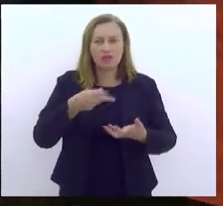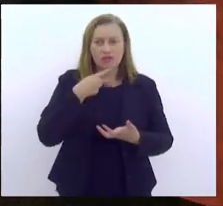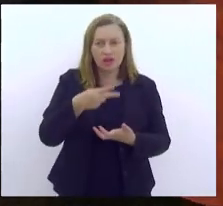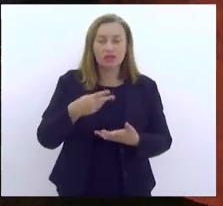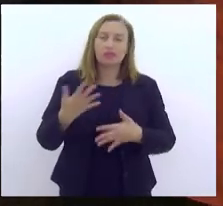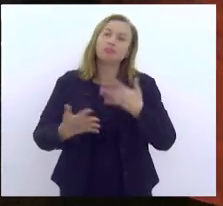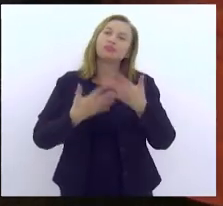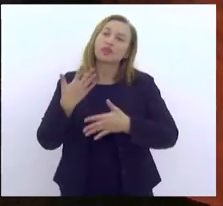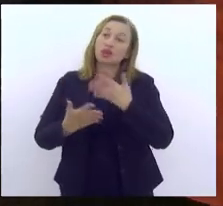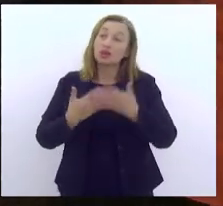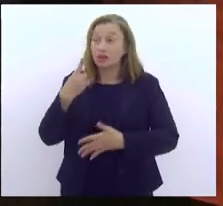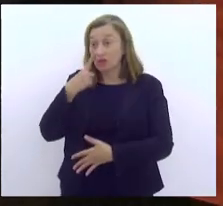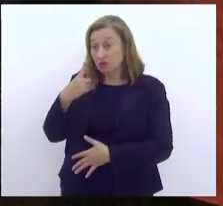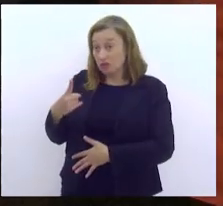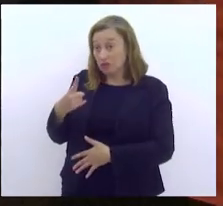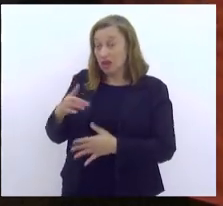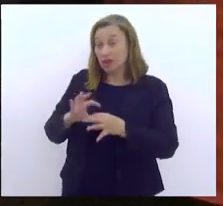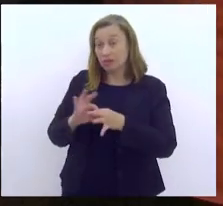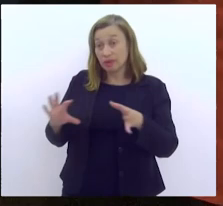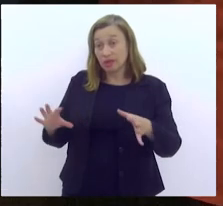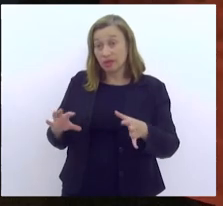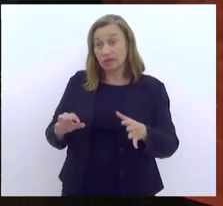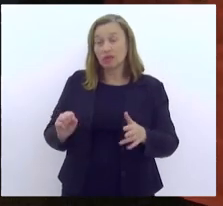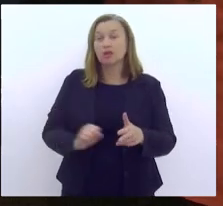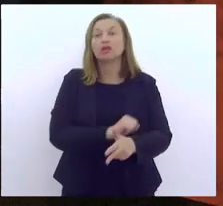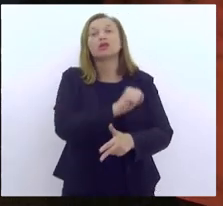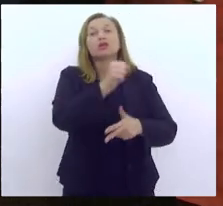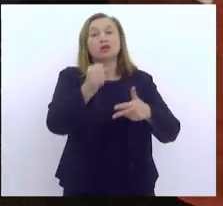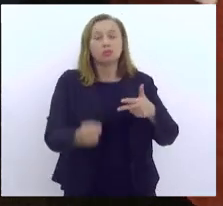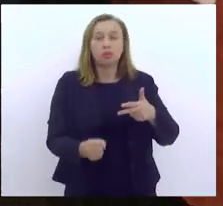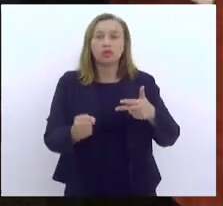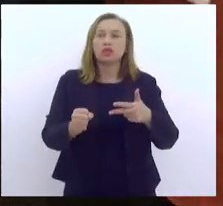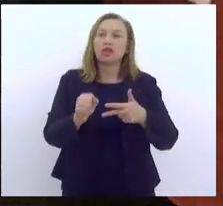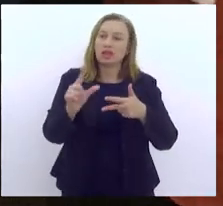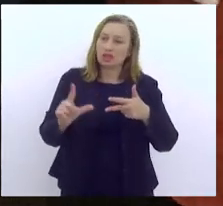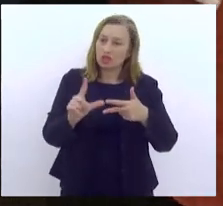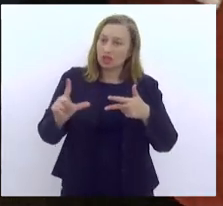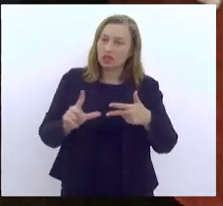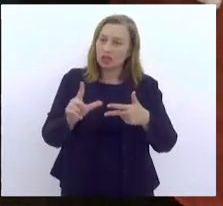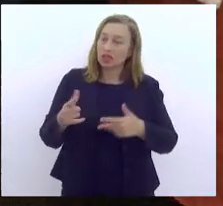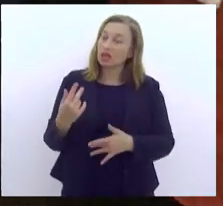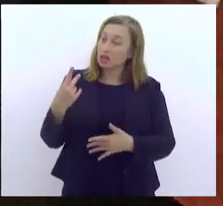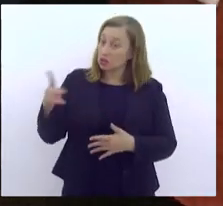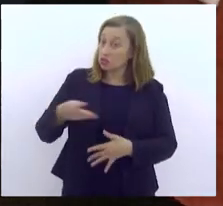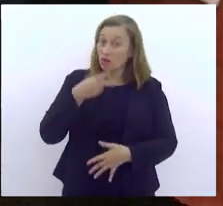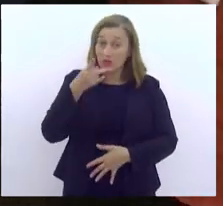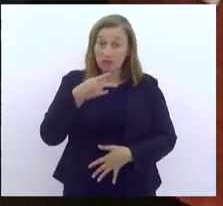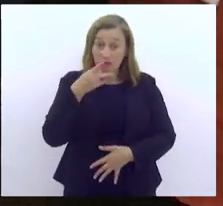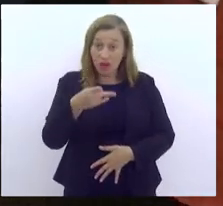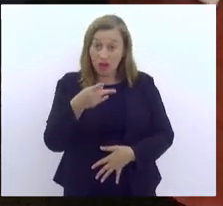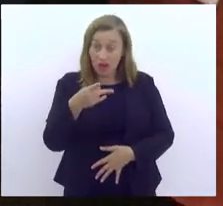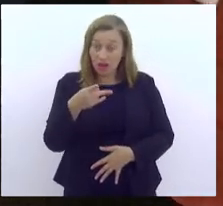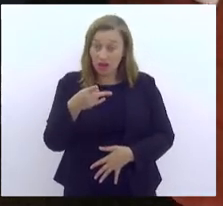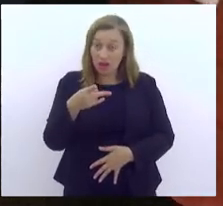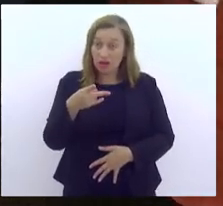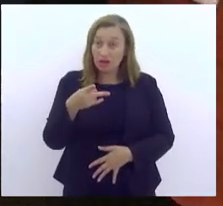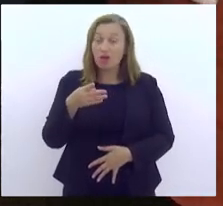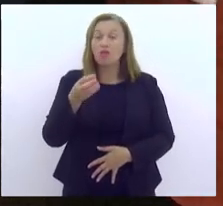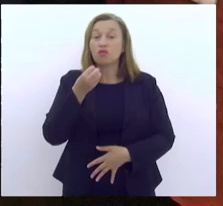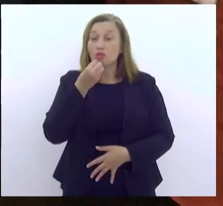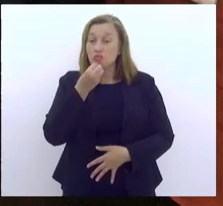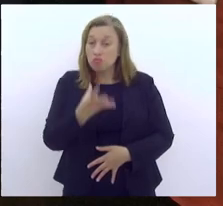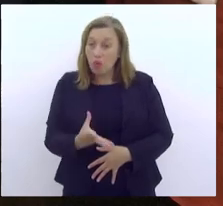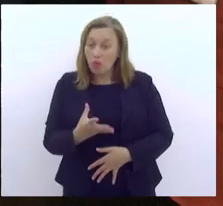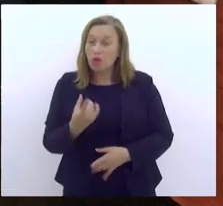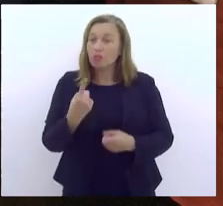minha alegria de ver a autonomia do Poder Legislativo. Quero lhe dizer que a sua manifestação foi na dose certa,